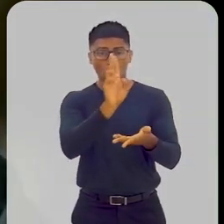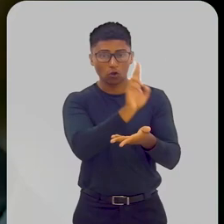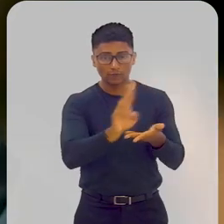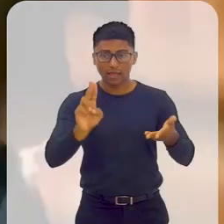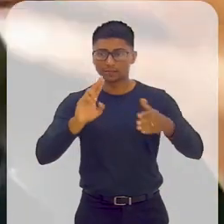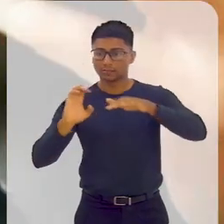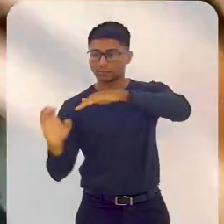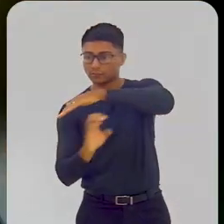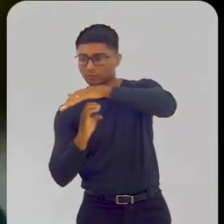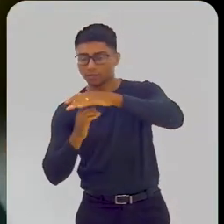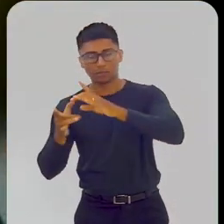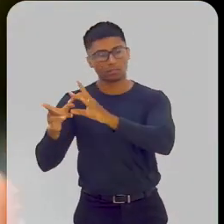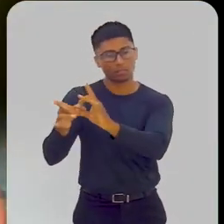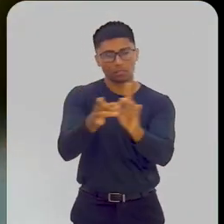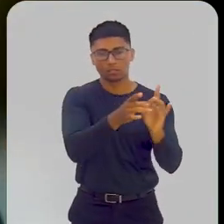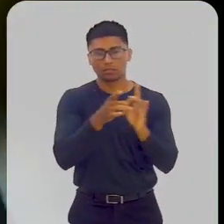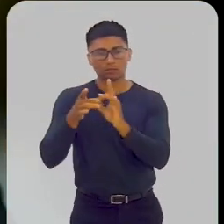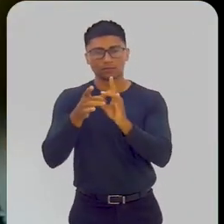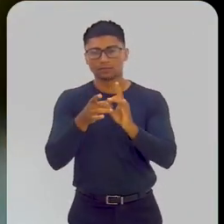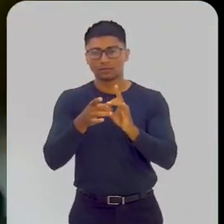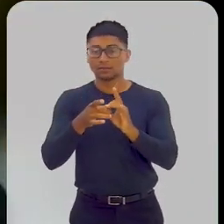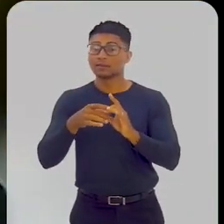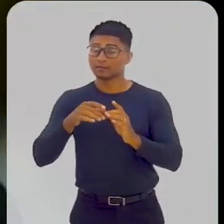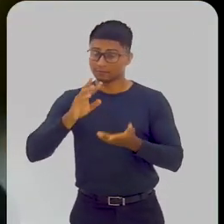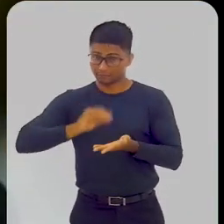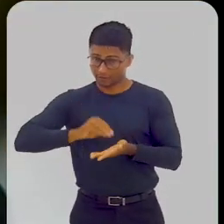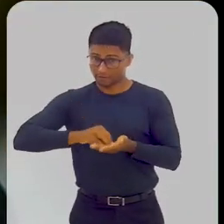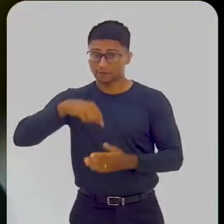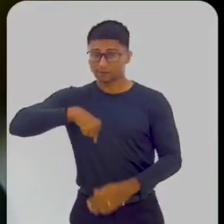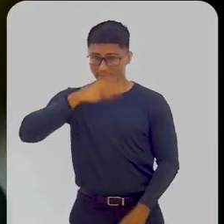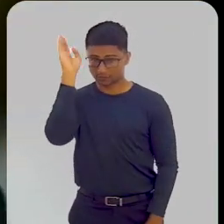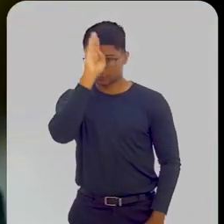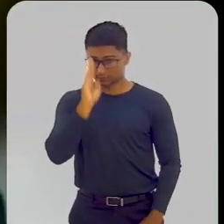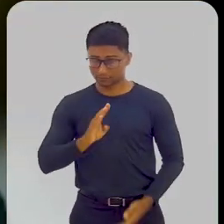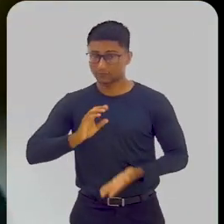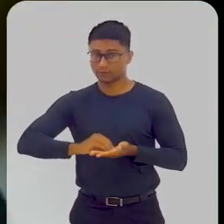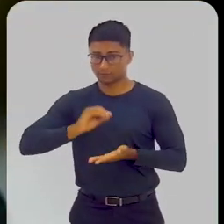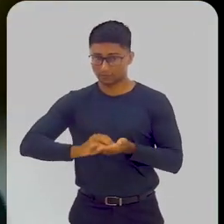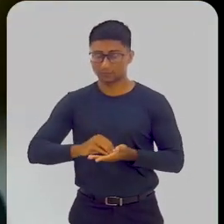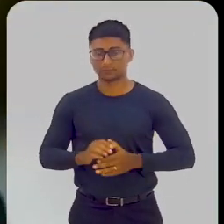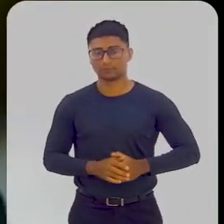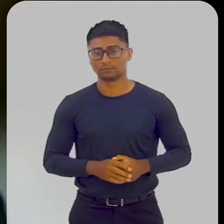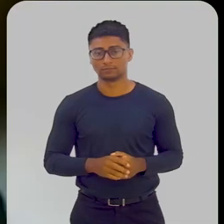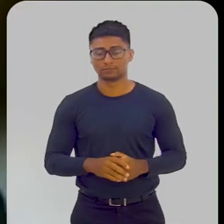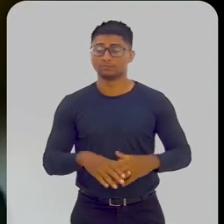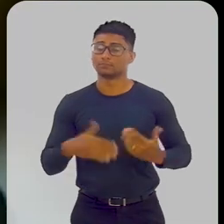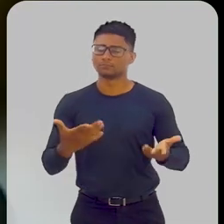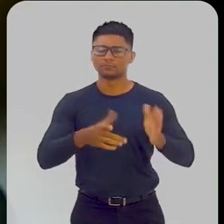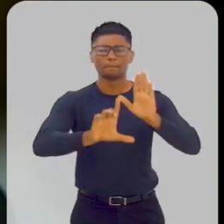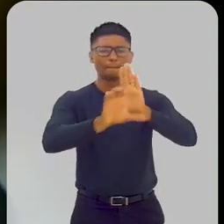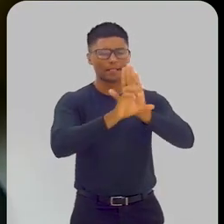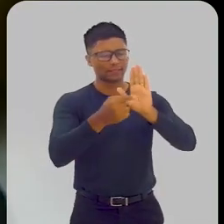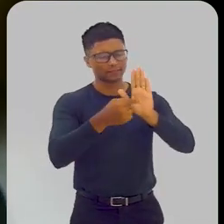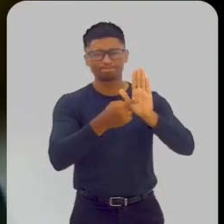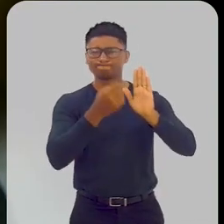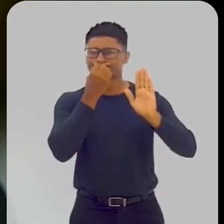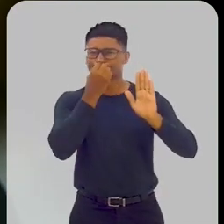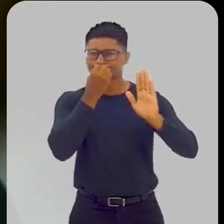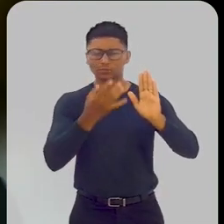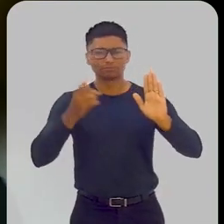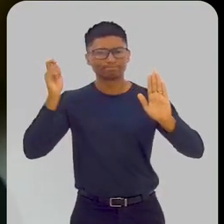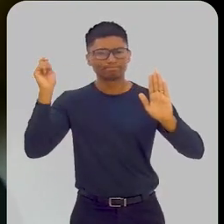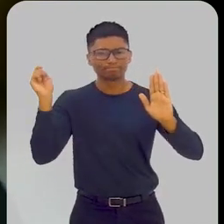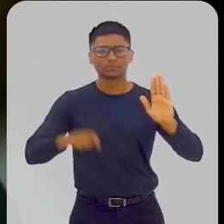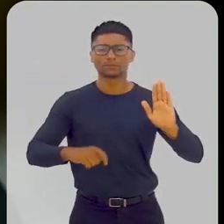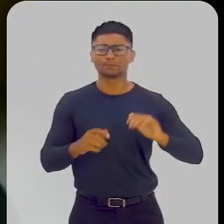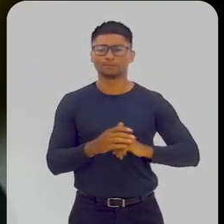integração da academia com as empresas, que nós não aprendemos a fazer ainda no país. Então, essa lei ela vai permitir